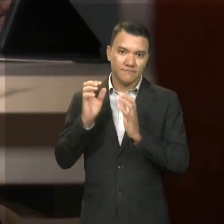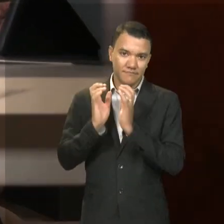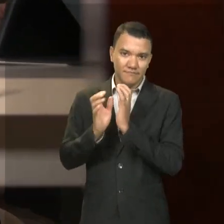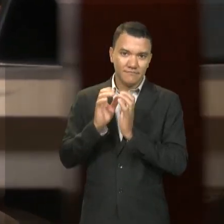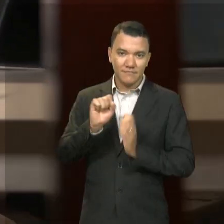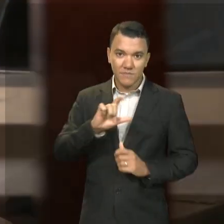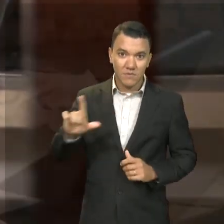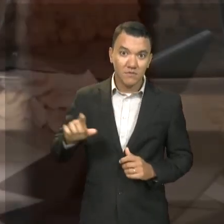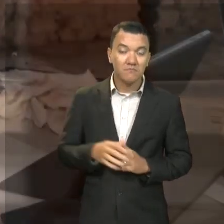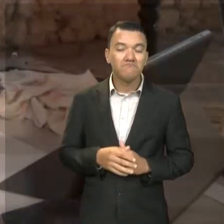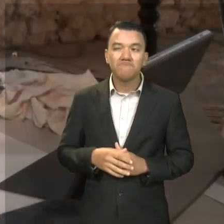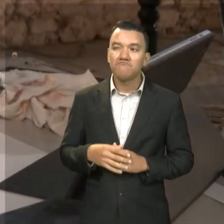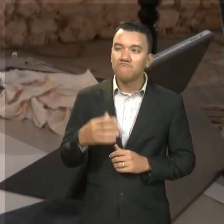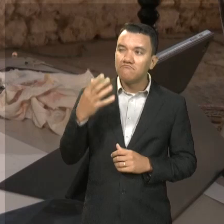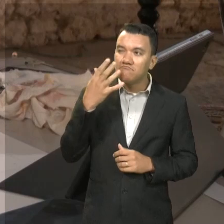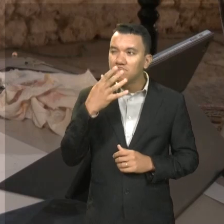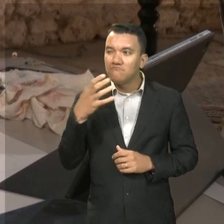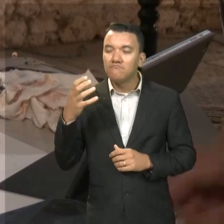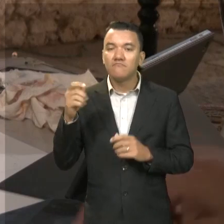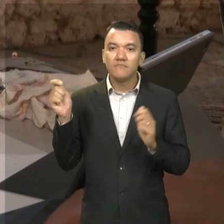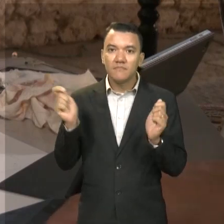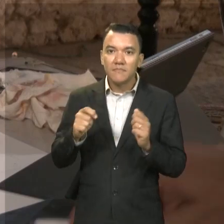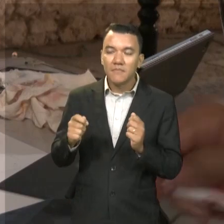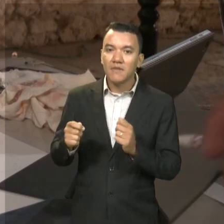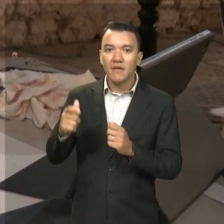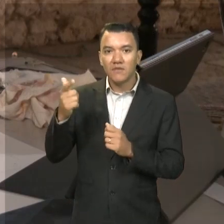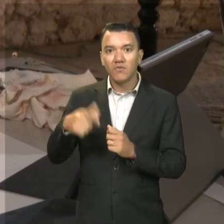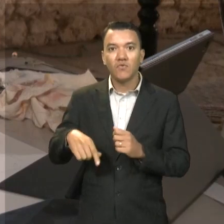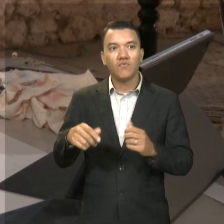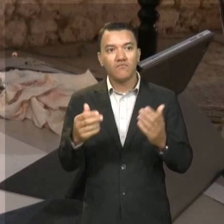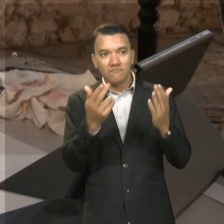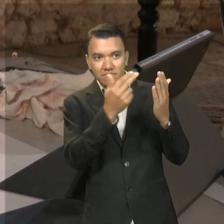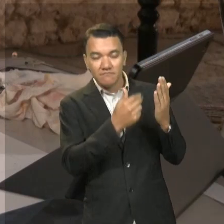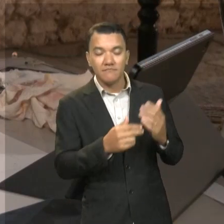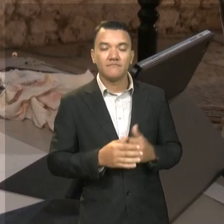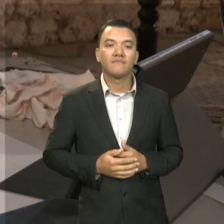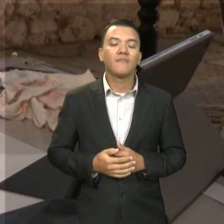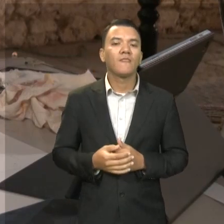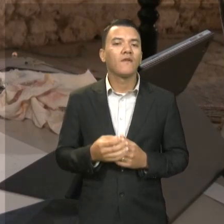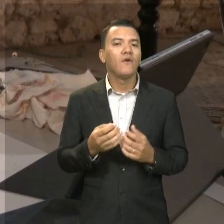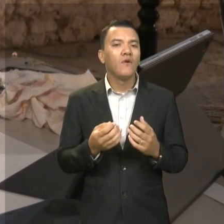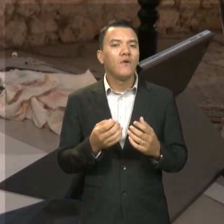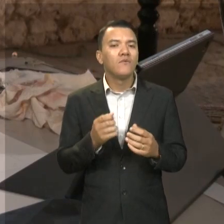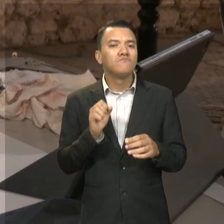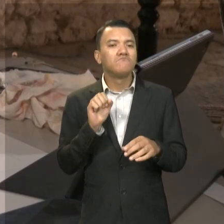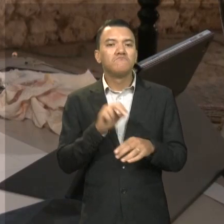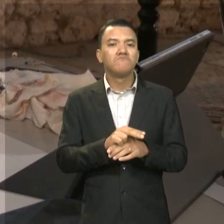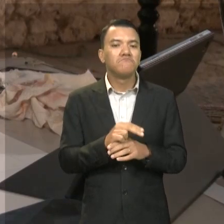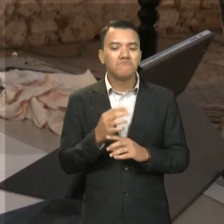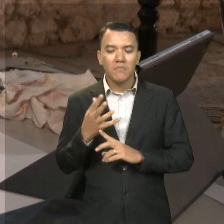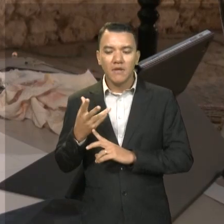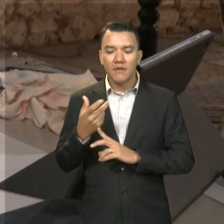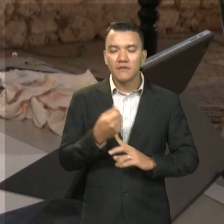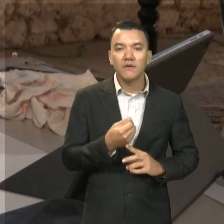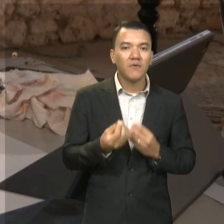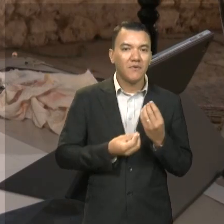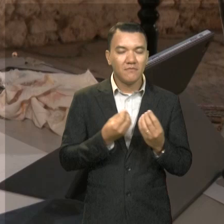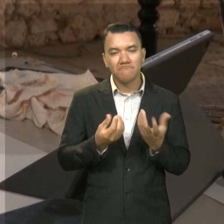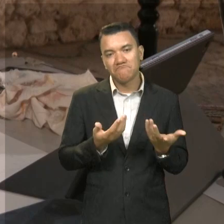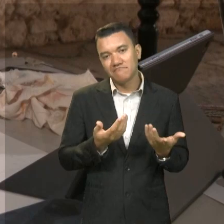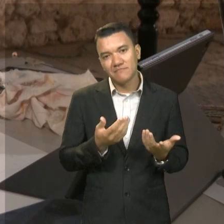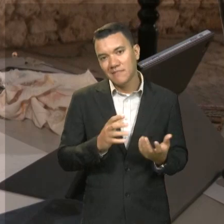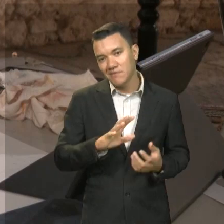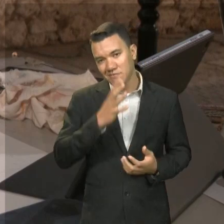cada nova obra. Olha, eu digo que foi por acaso, porque eu trabalhava com um projeto